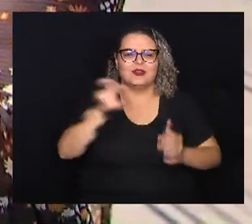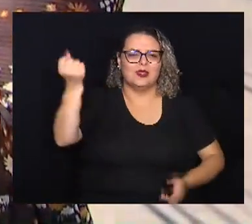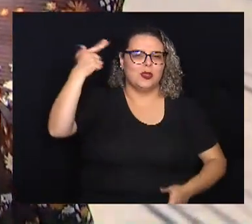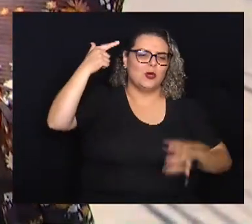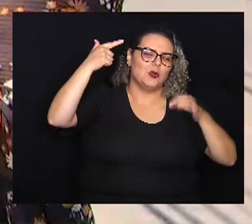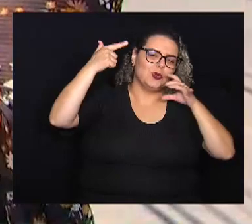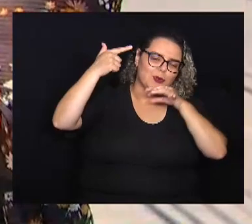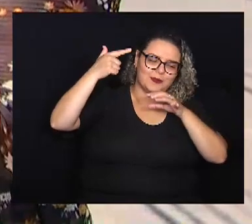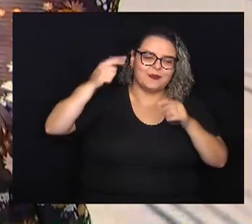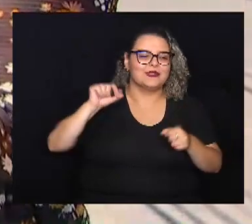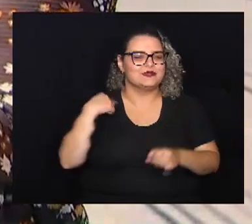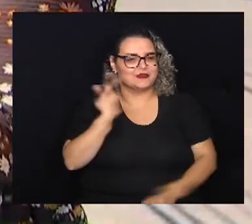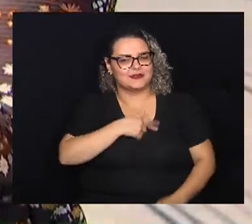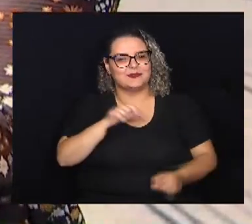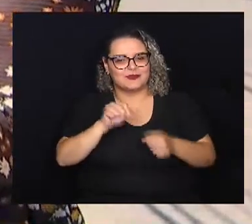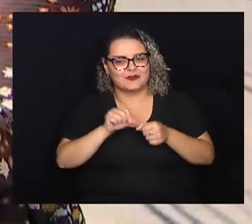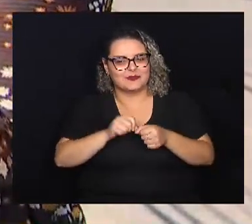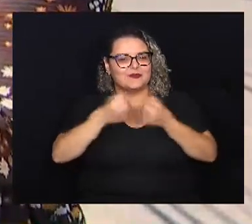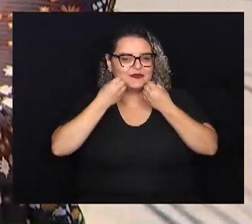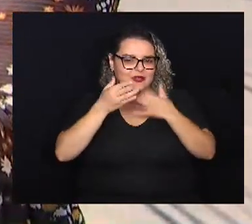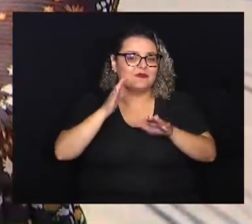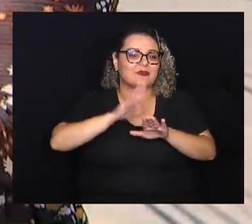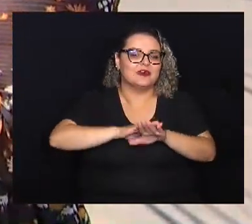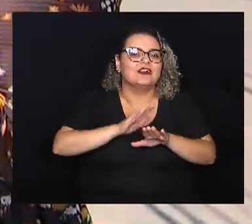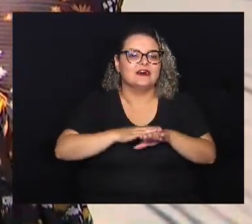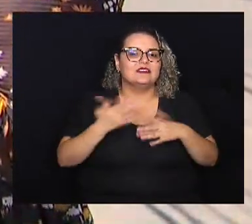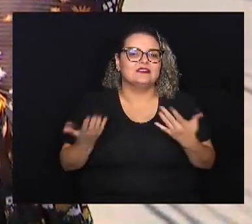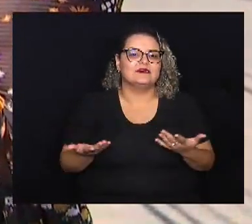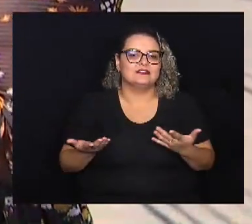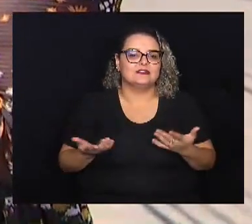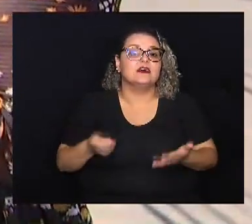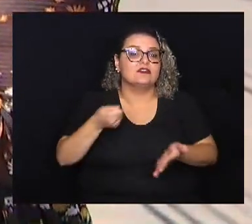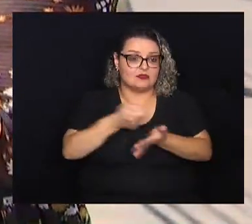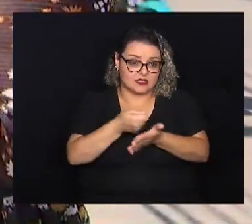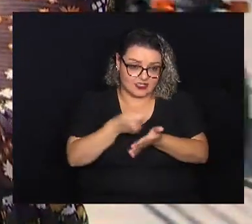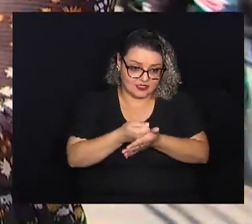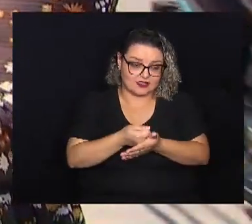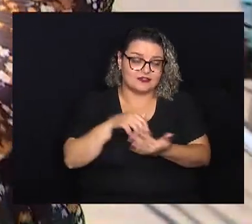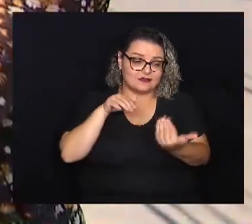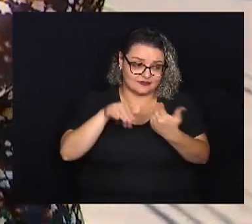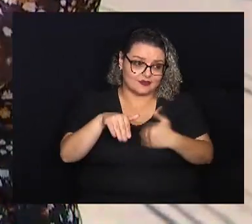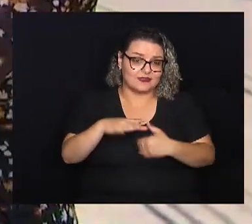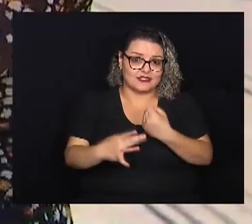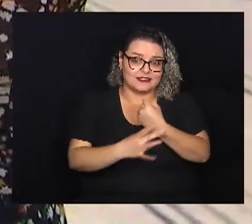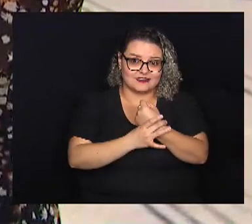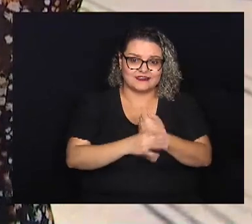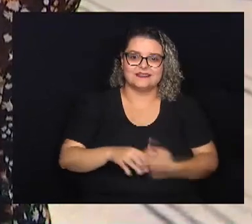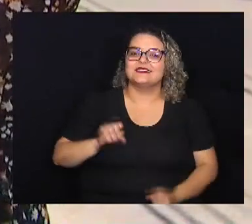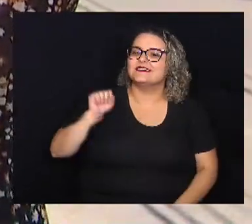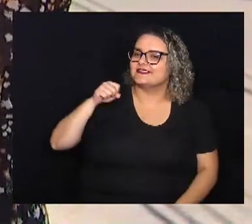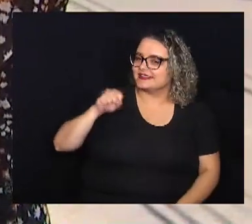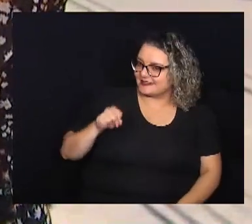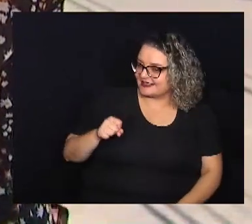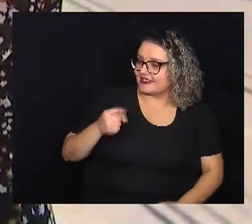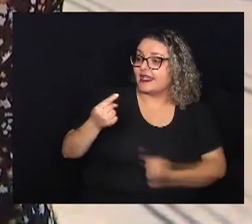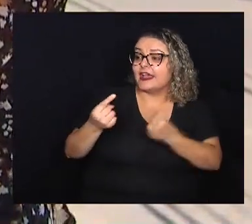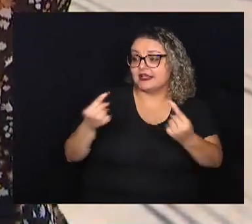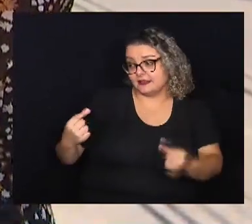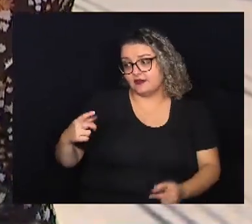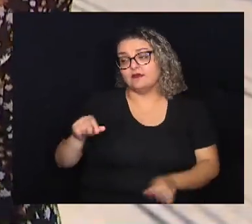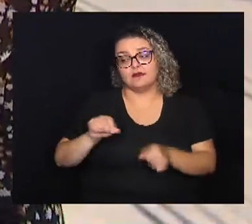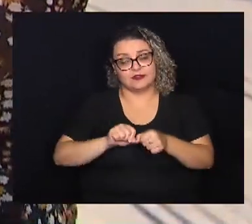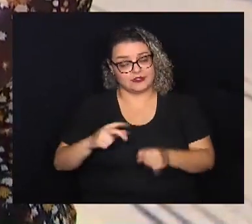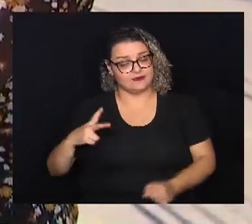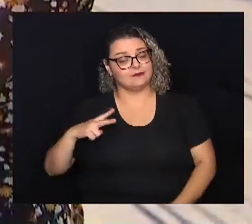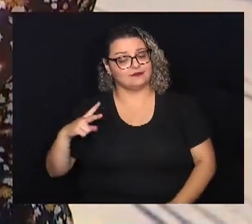gente tá aí para fazer uma boa ação e para garantir um trânsito mais seguro. Isso mesmo, se cada um fizer a sua parte, a